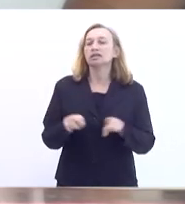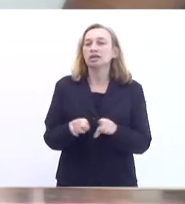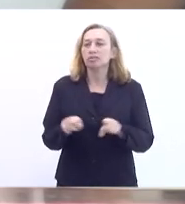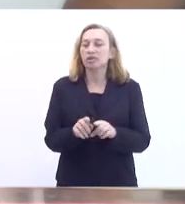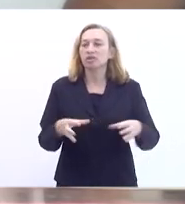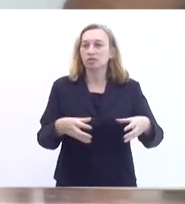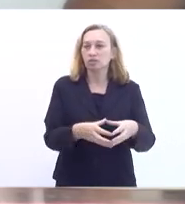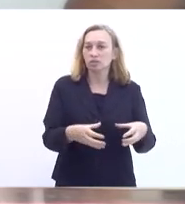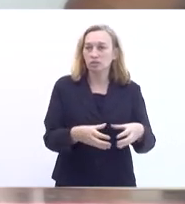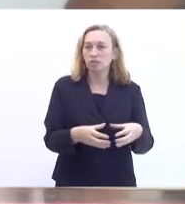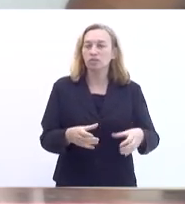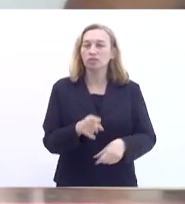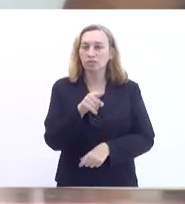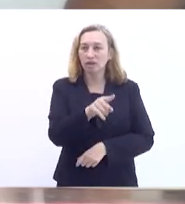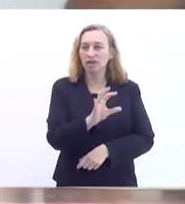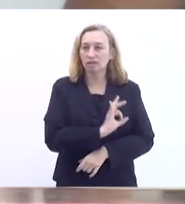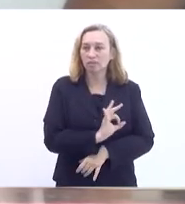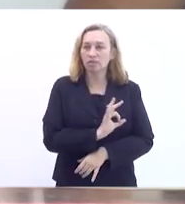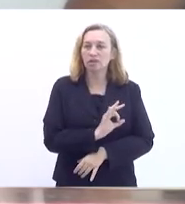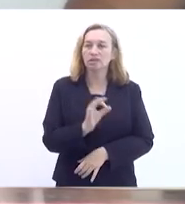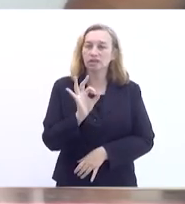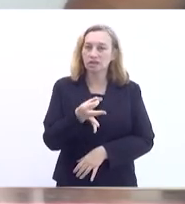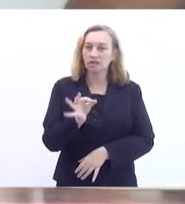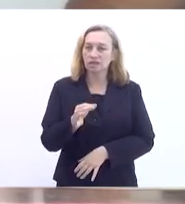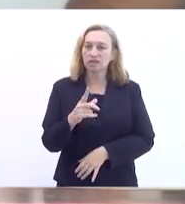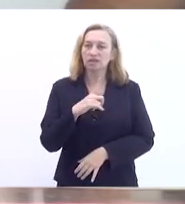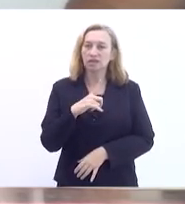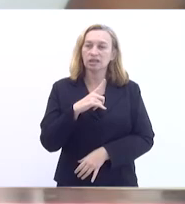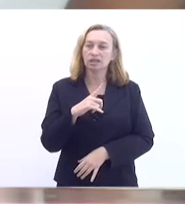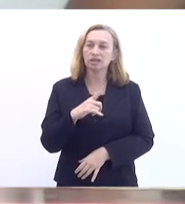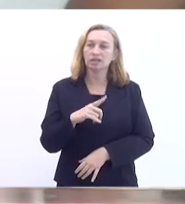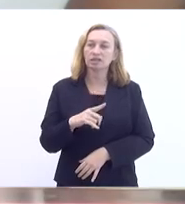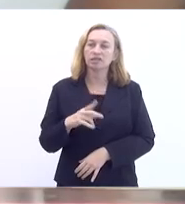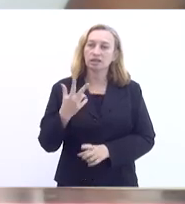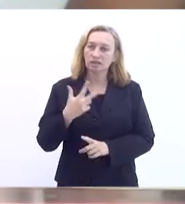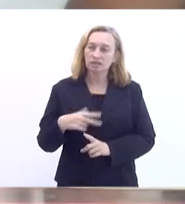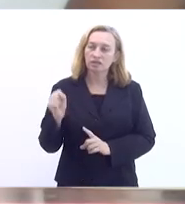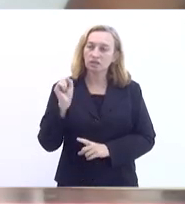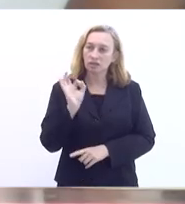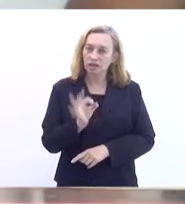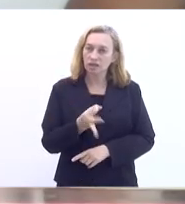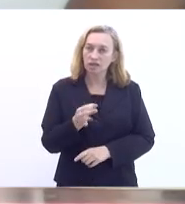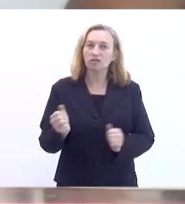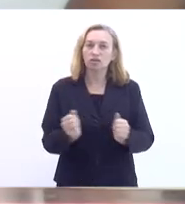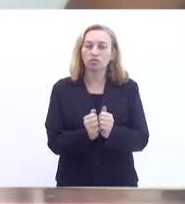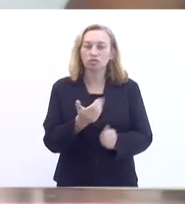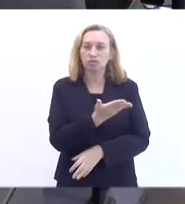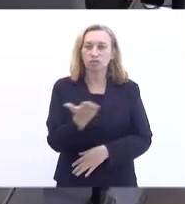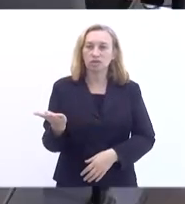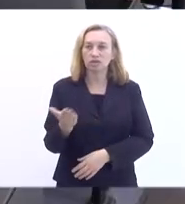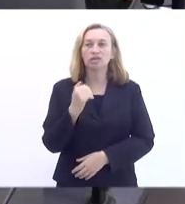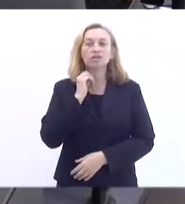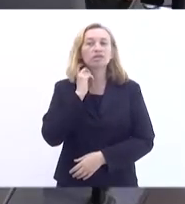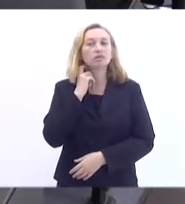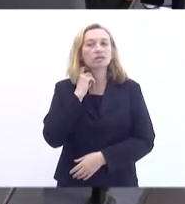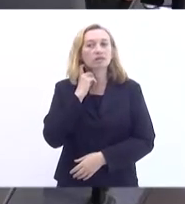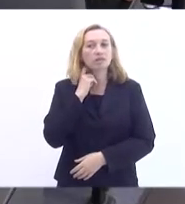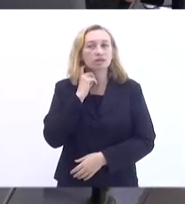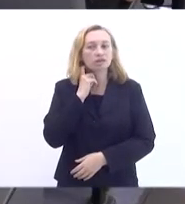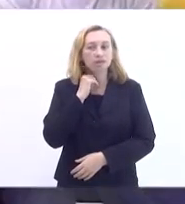Corporação também que tem um cara tem credibilidade e a gente tem certeza e acho que a vitória é certa a gente vai tá junto com vocês aí Tô